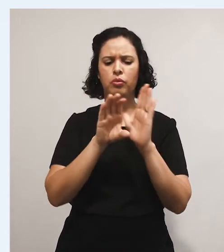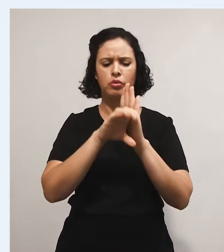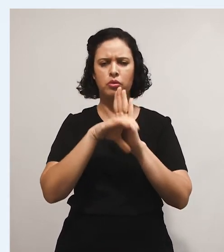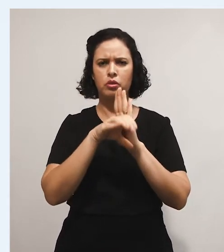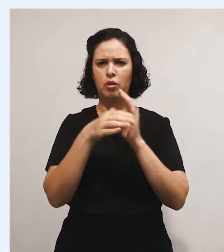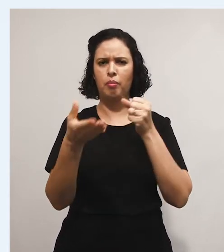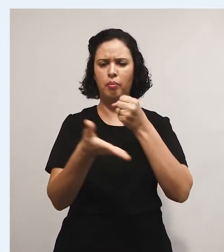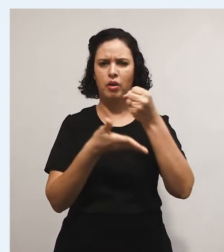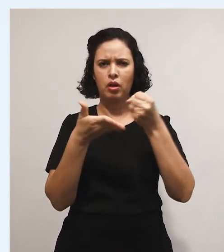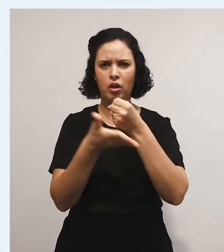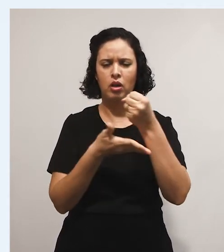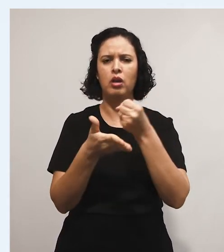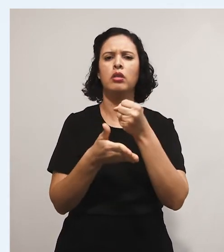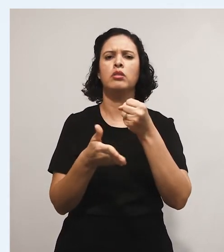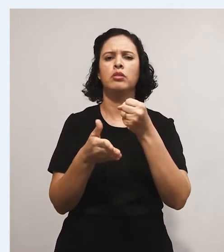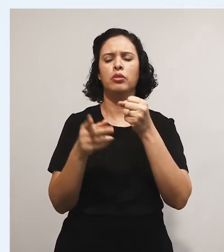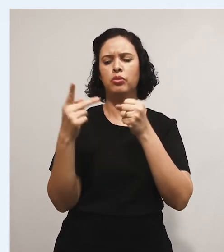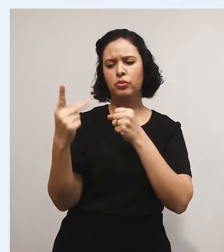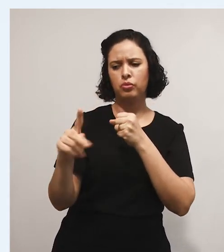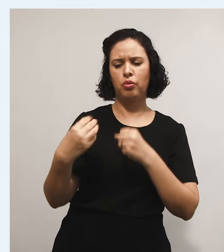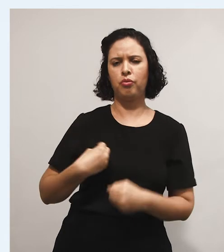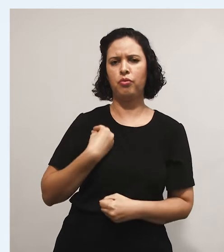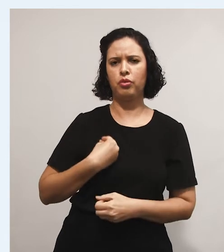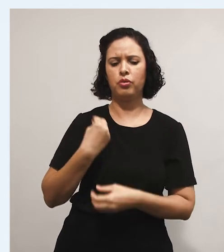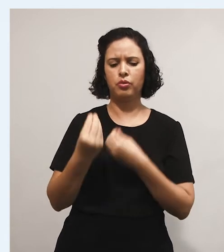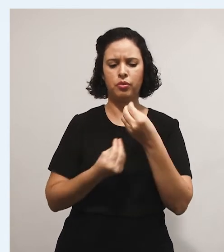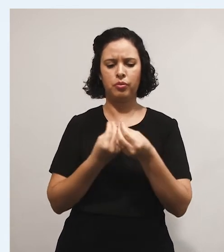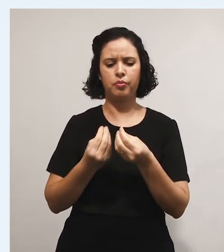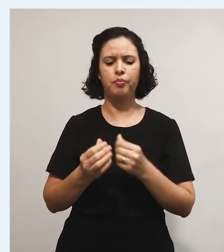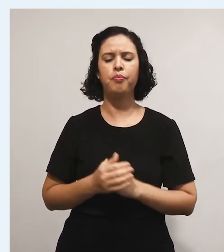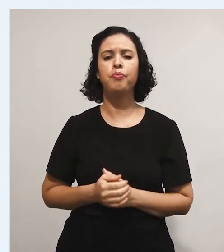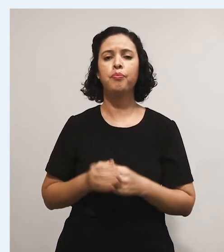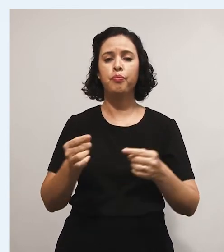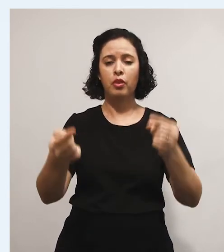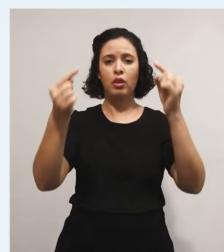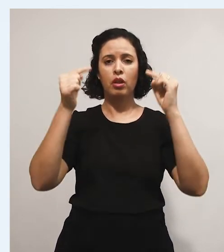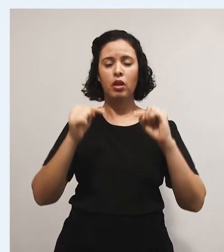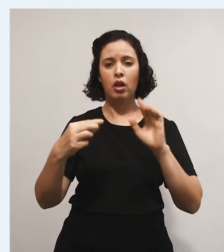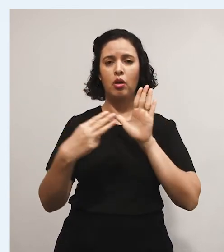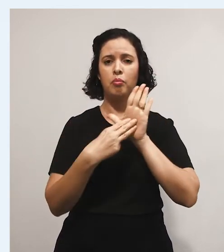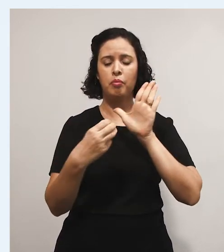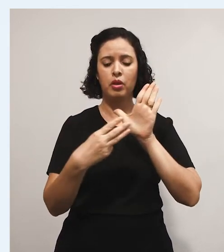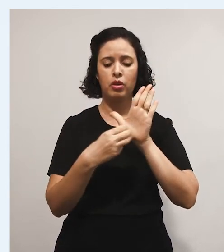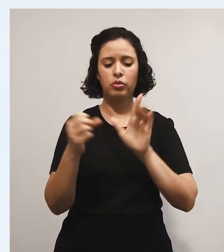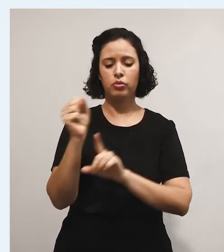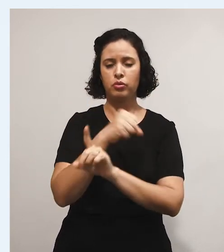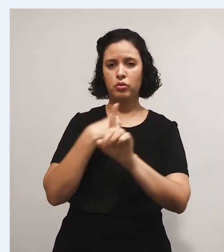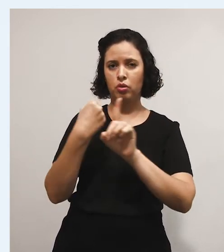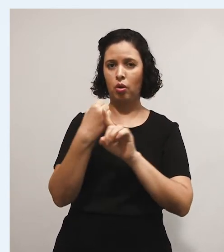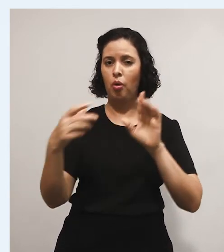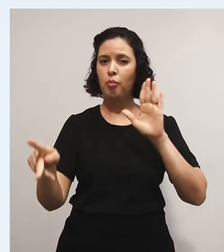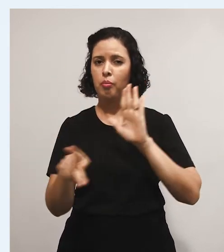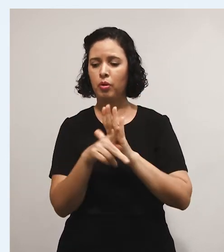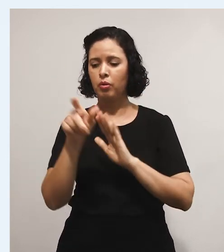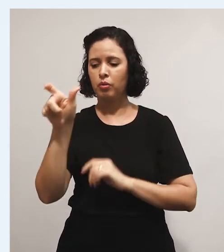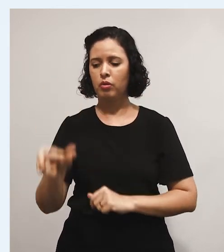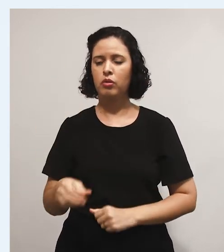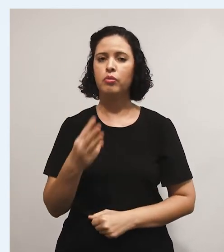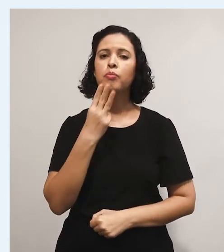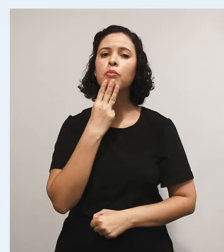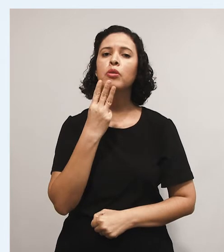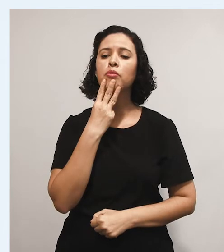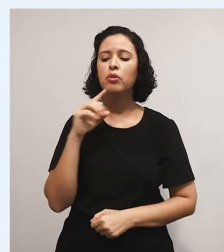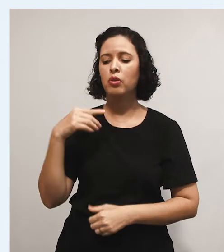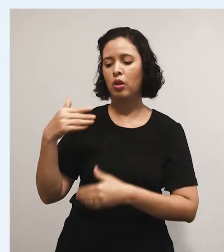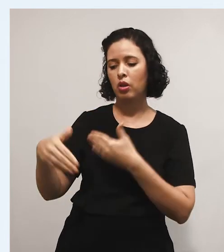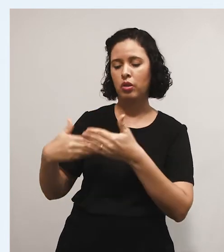biografia do Max Weber. E o método sociológico que o Max Weber desenvolveu, que nós chamamos